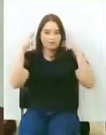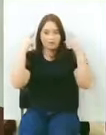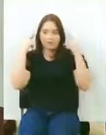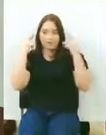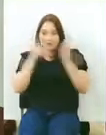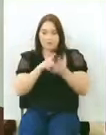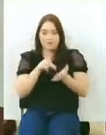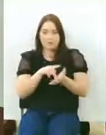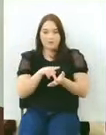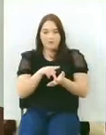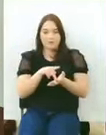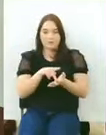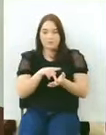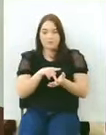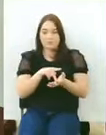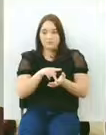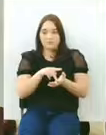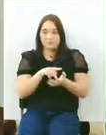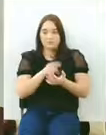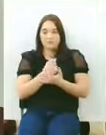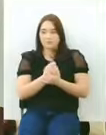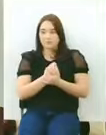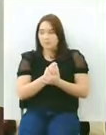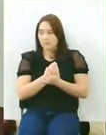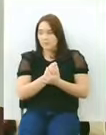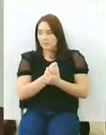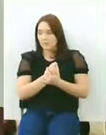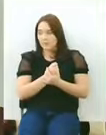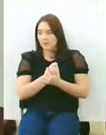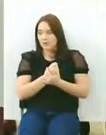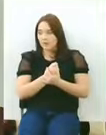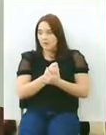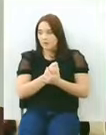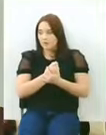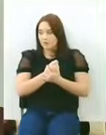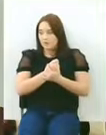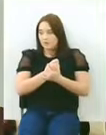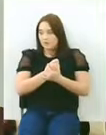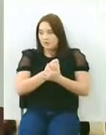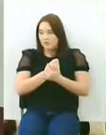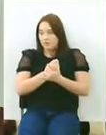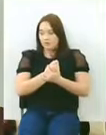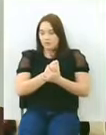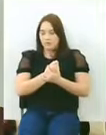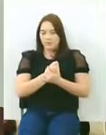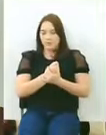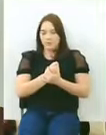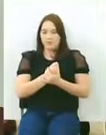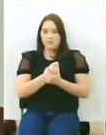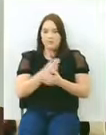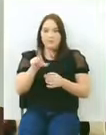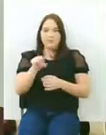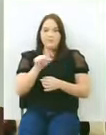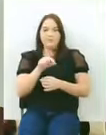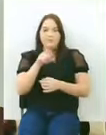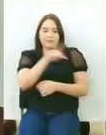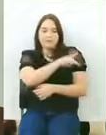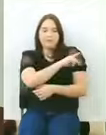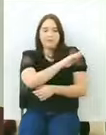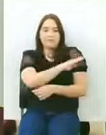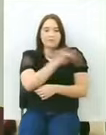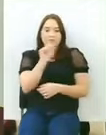fato, sob a mão de Jesus Cristo, que é o supremo pastor e que cuida de todos nós.